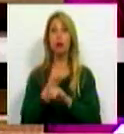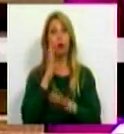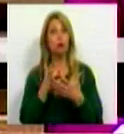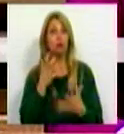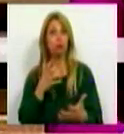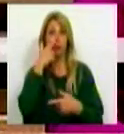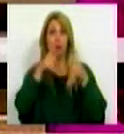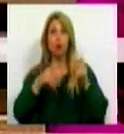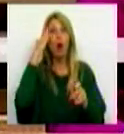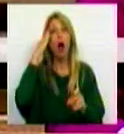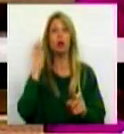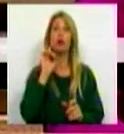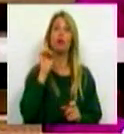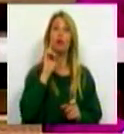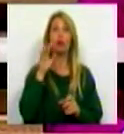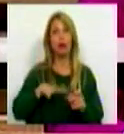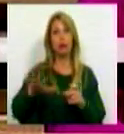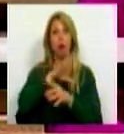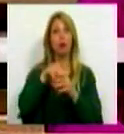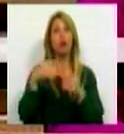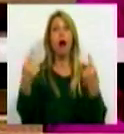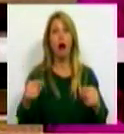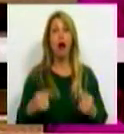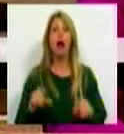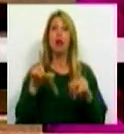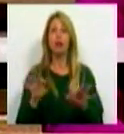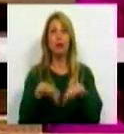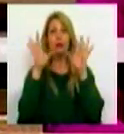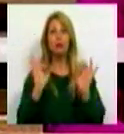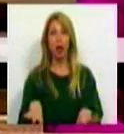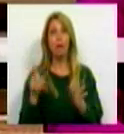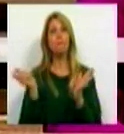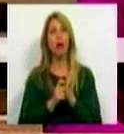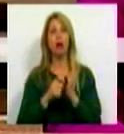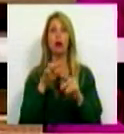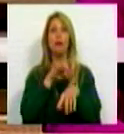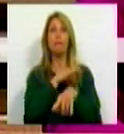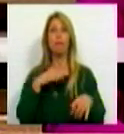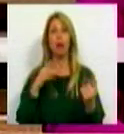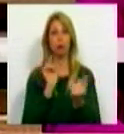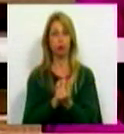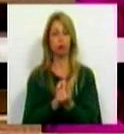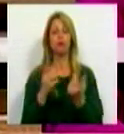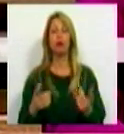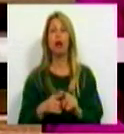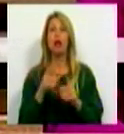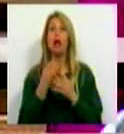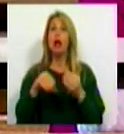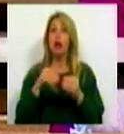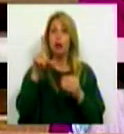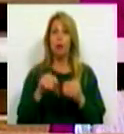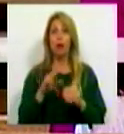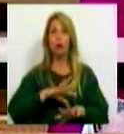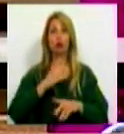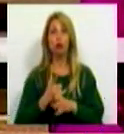pelos utentes dos espaços, tal como as marcações de consultas médicas. Acresce ainda referir um outro instrumento de promoção